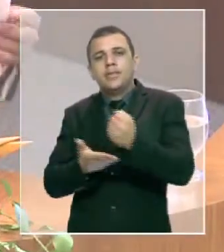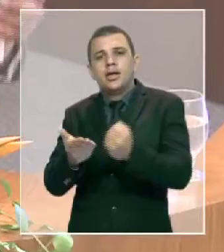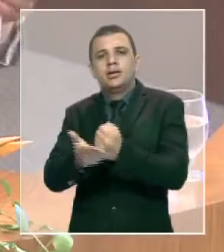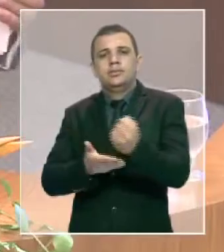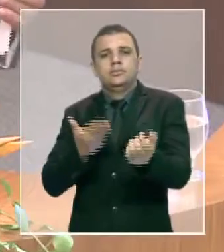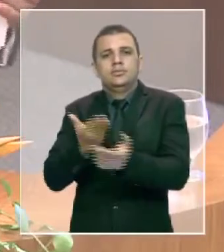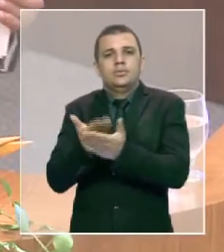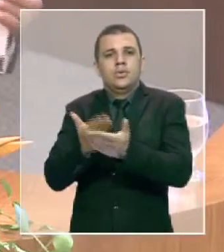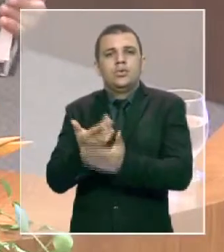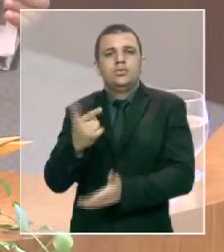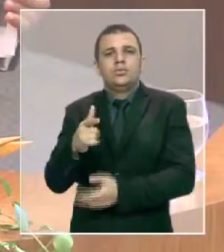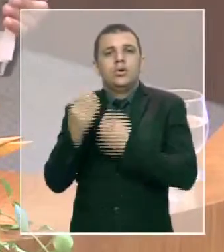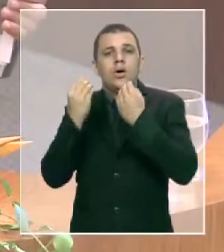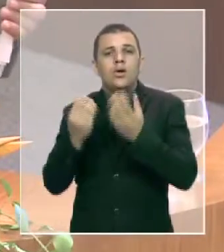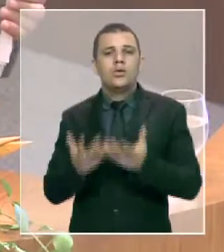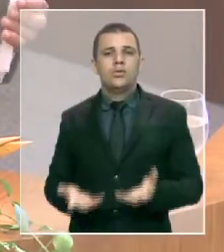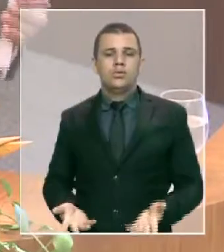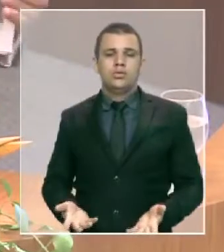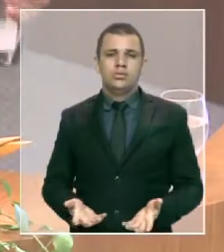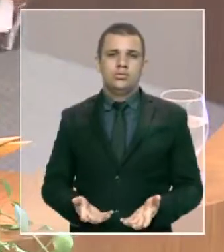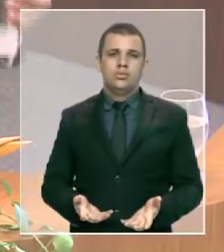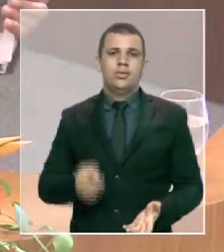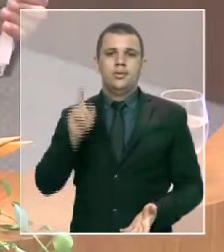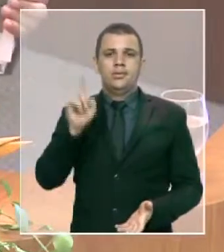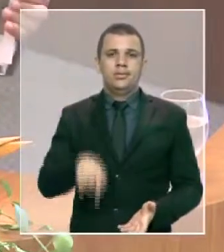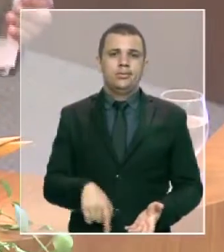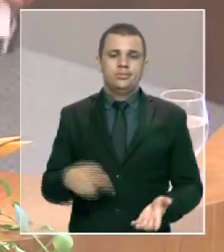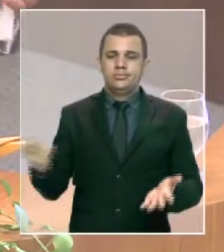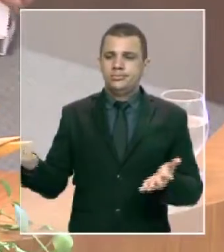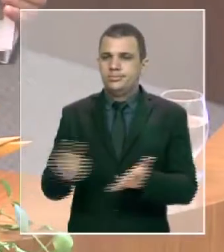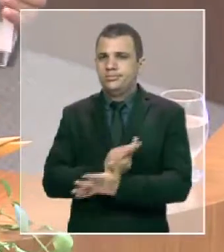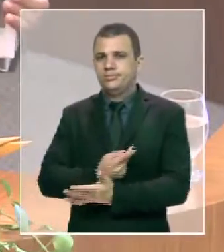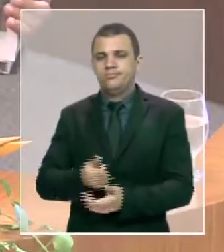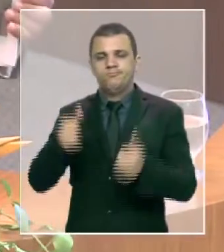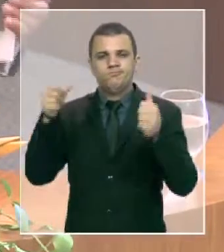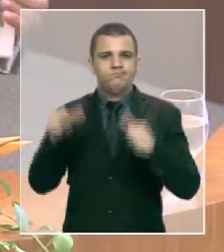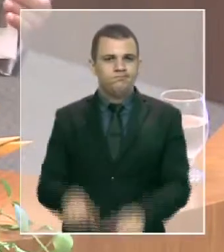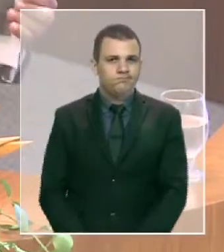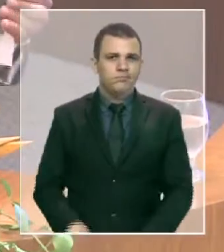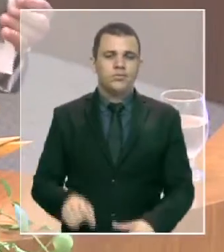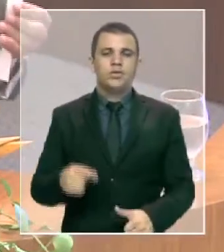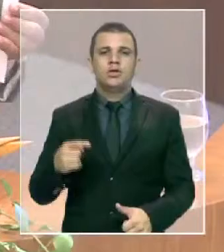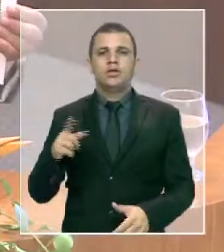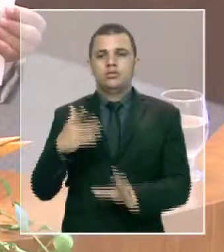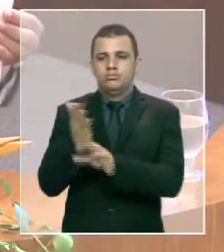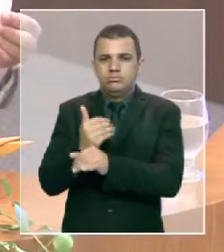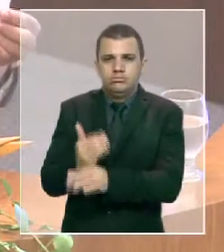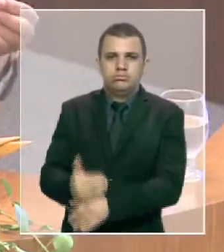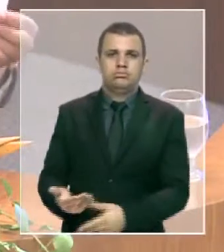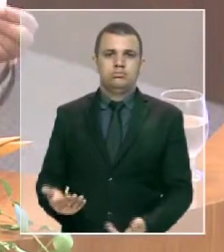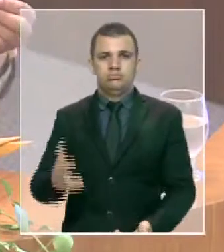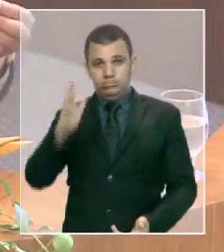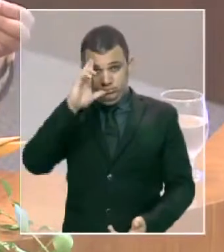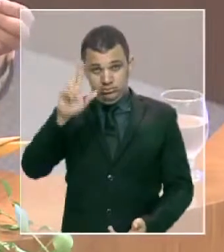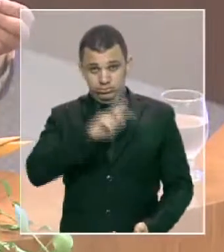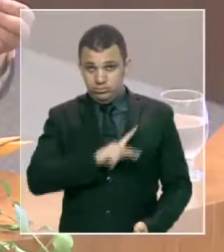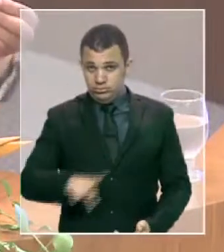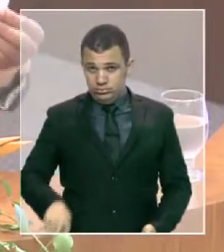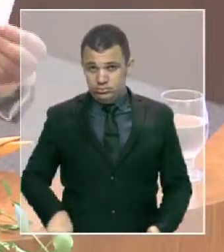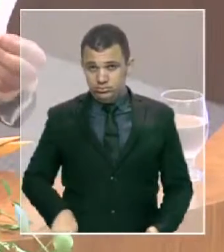Isso é aviltante. Isso é um absurdo. Isso é um descaso. Senhor prefeito de Alcântara, iremos